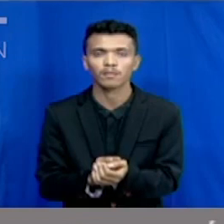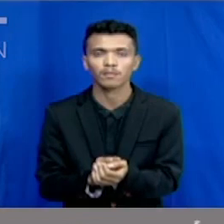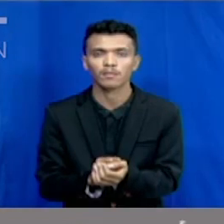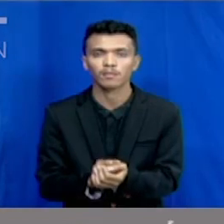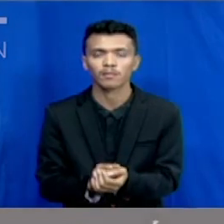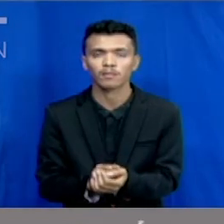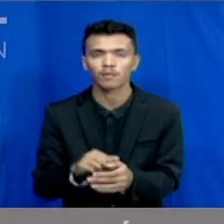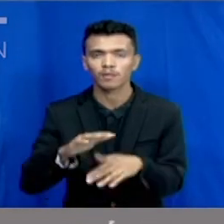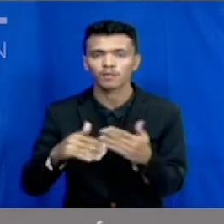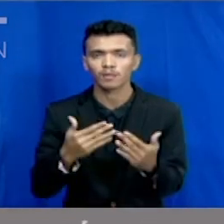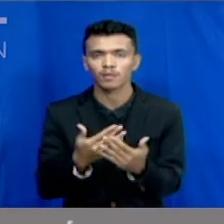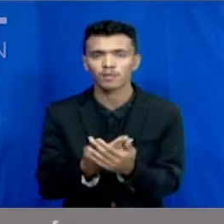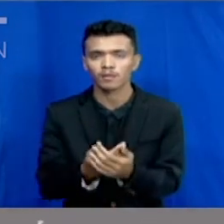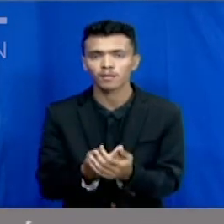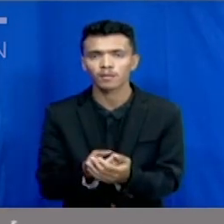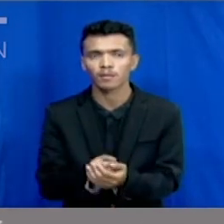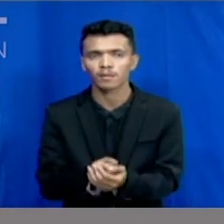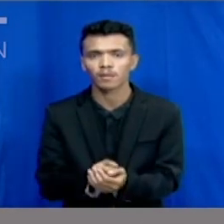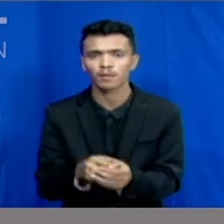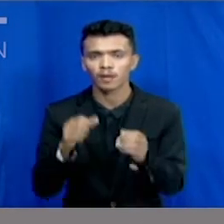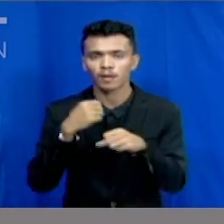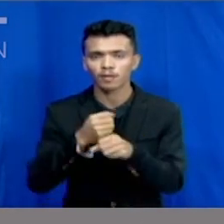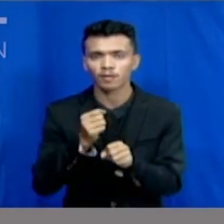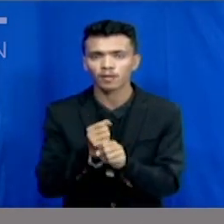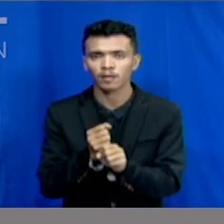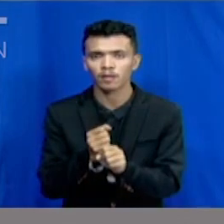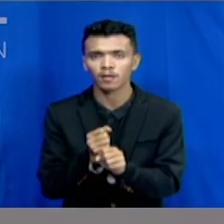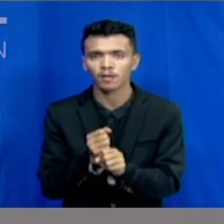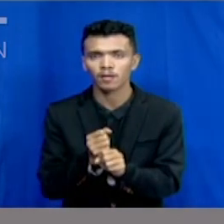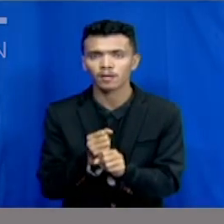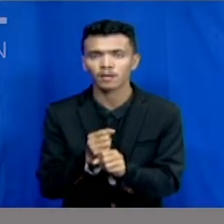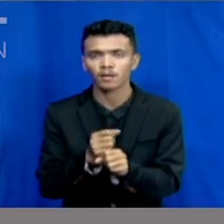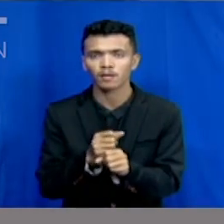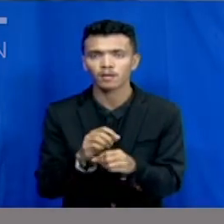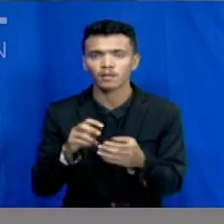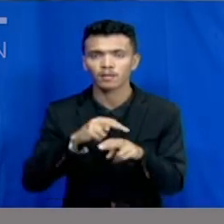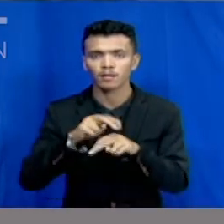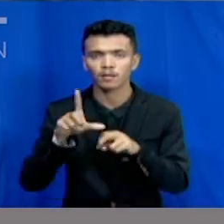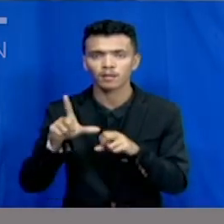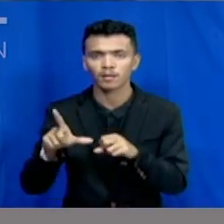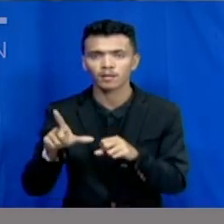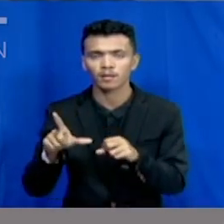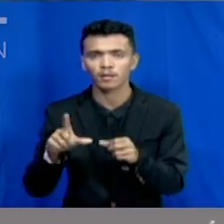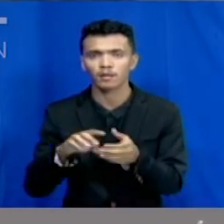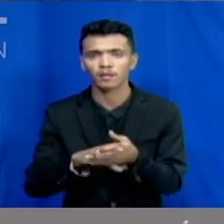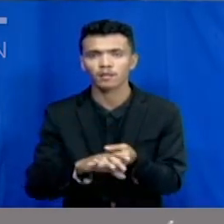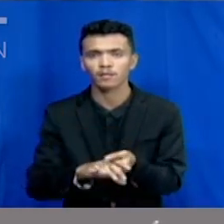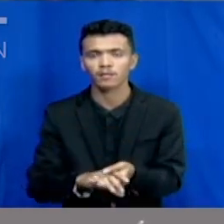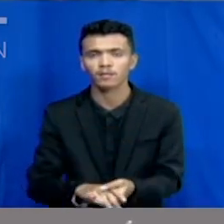o ponto para o que está análise a do ralo a previsão nacional de vacina. Ou o centro do outro